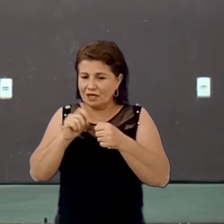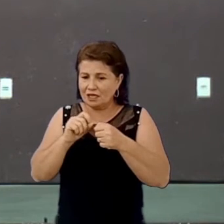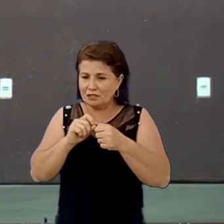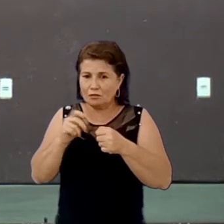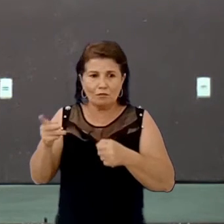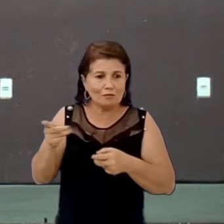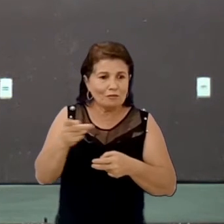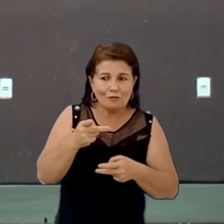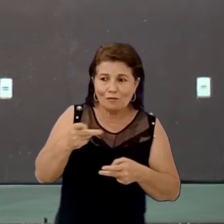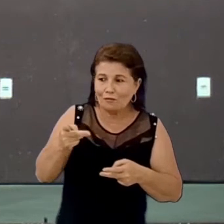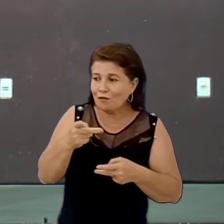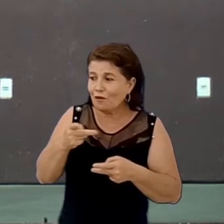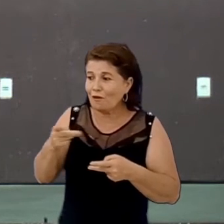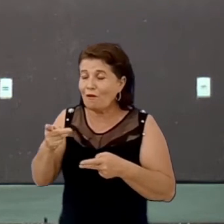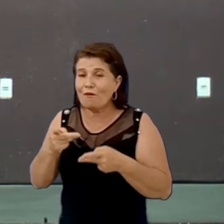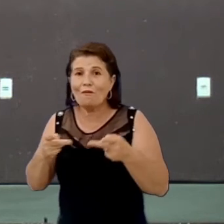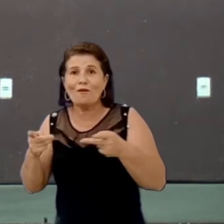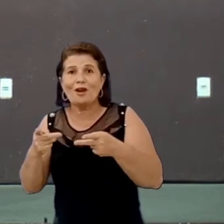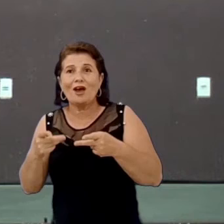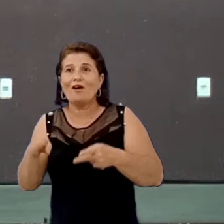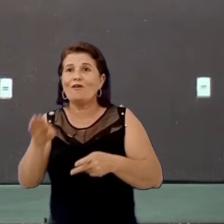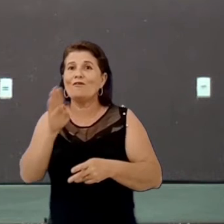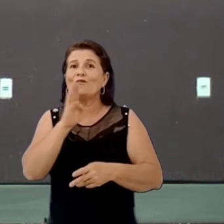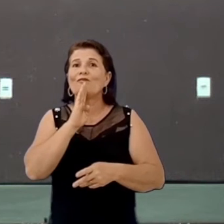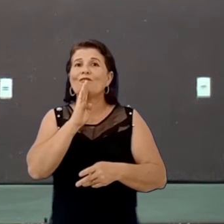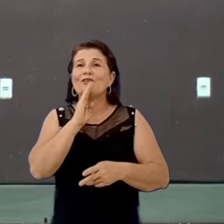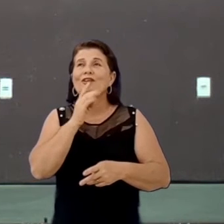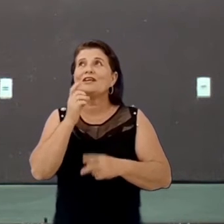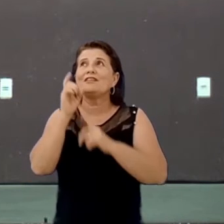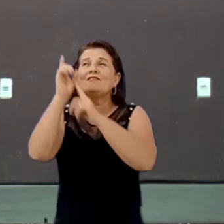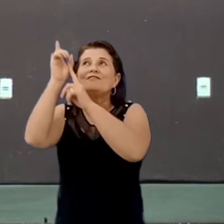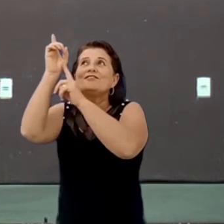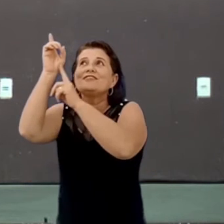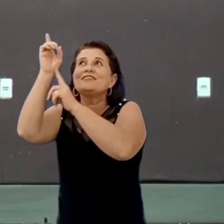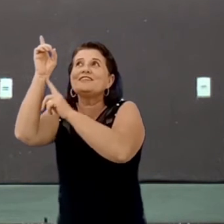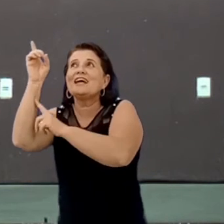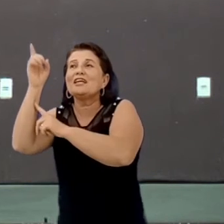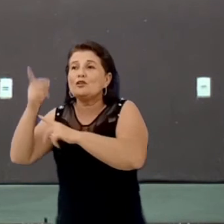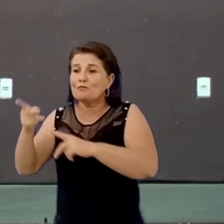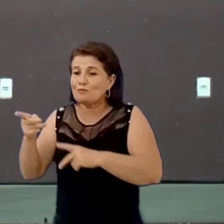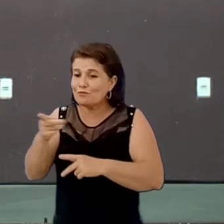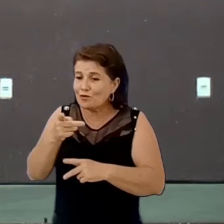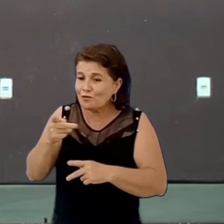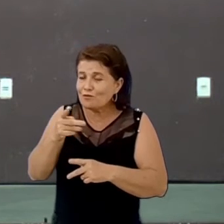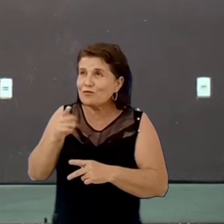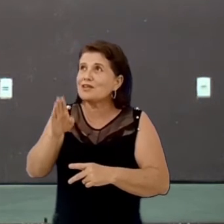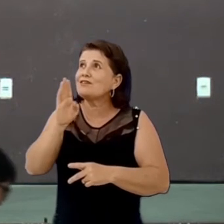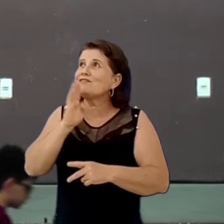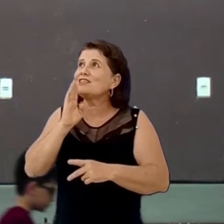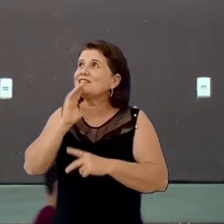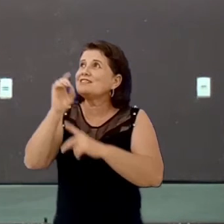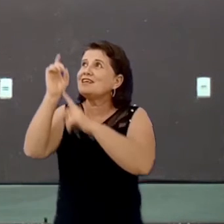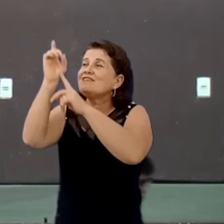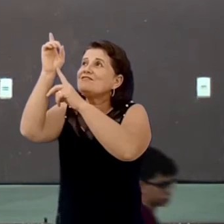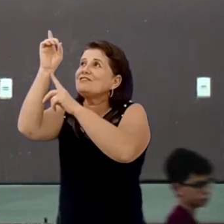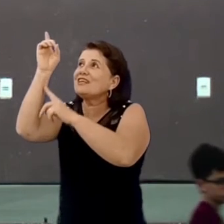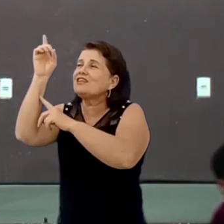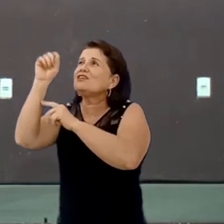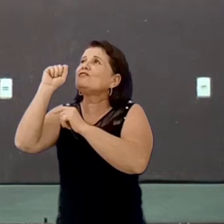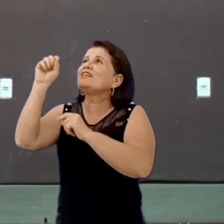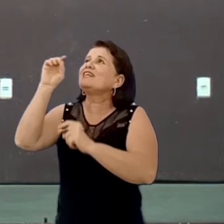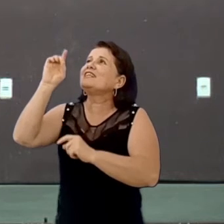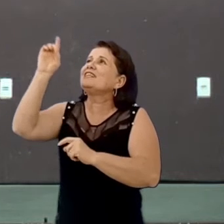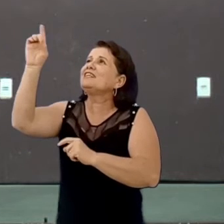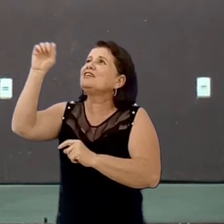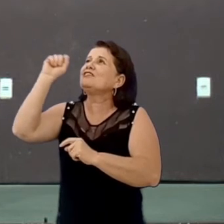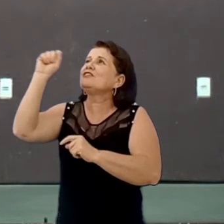que eles tenham cada vez mais o conhecimento da vontade de Deus, que eles busquem conhecer a Deus, conhecer o que Deus é,